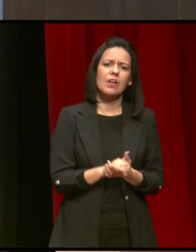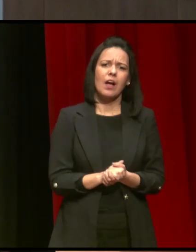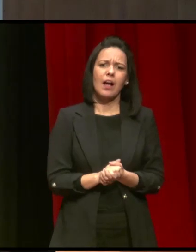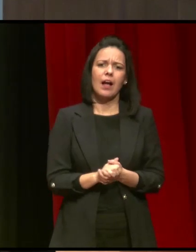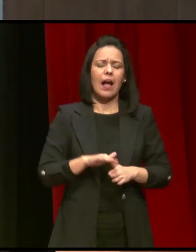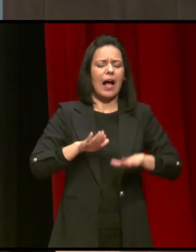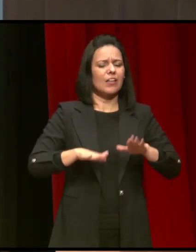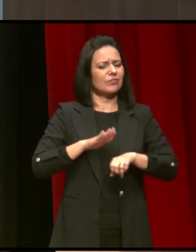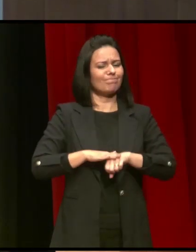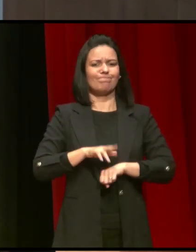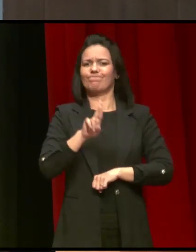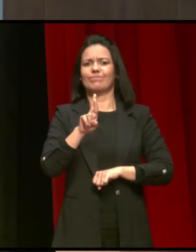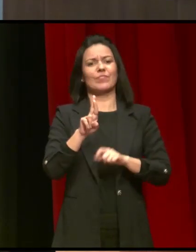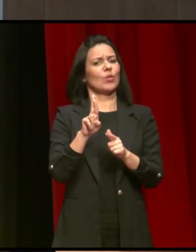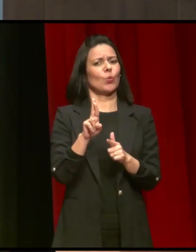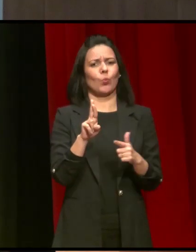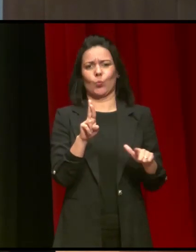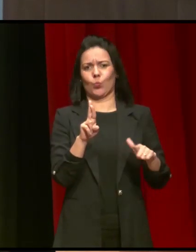Autonomia?